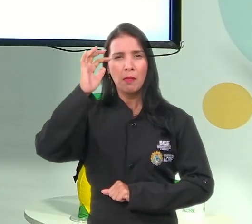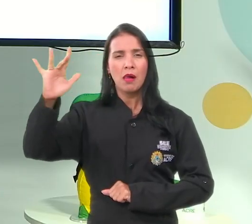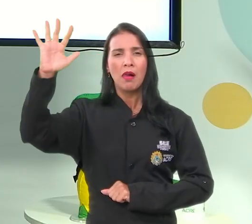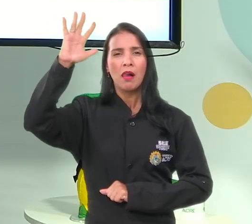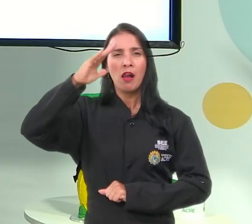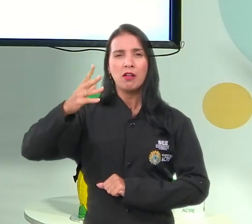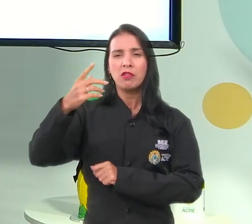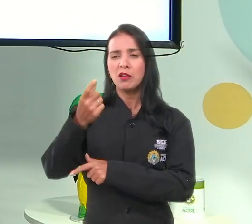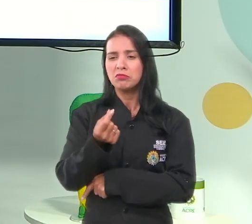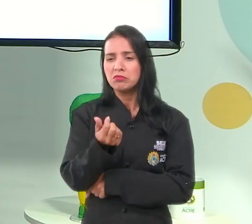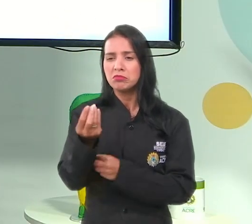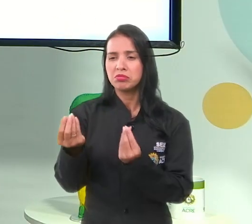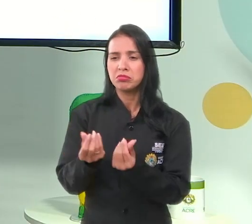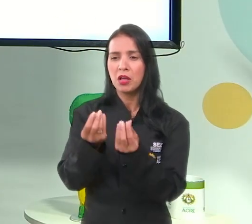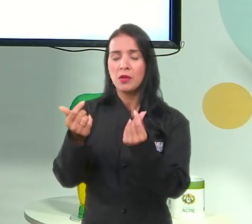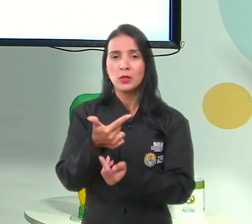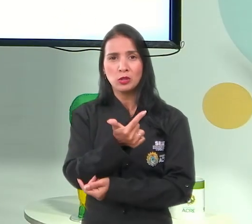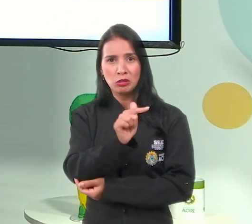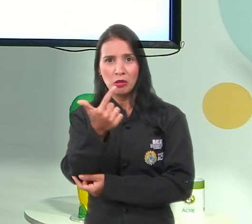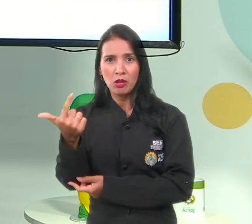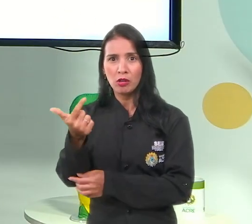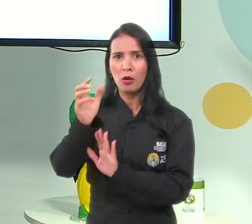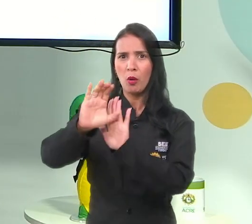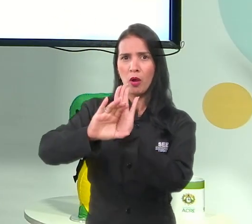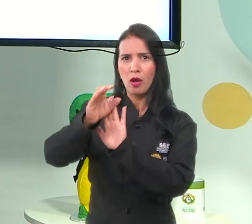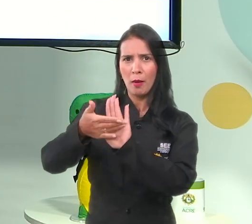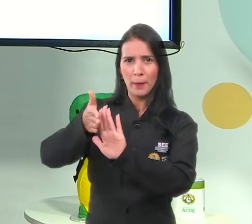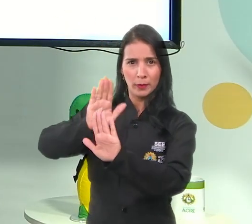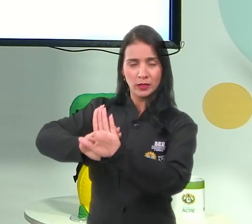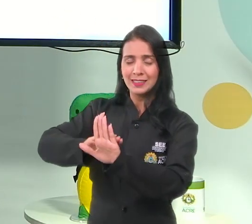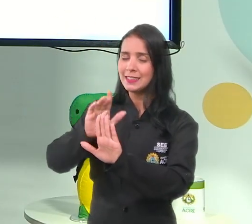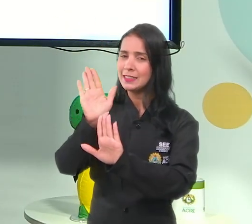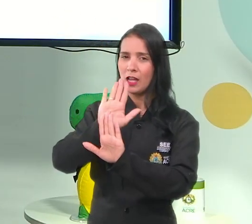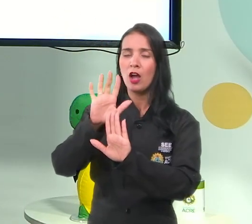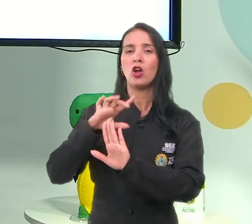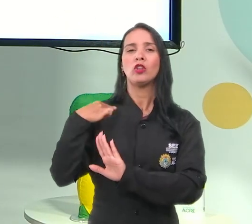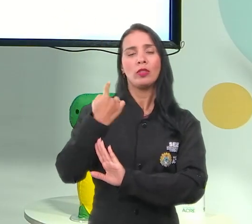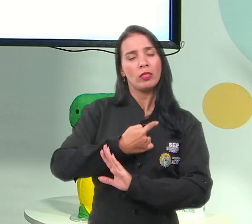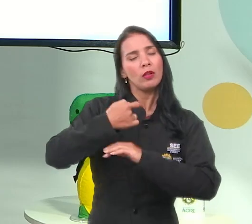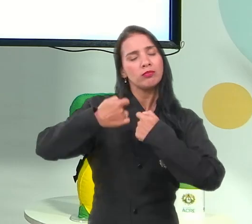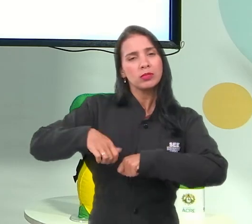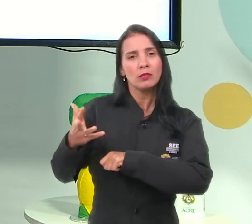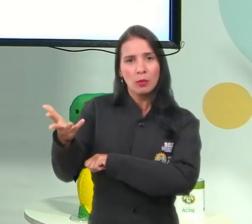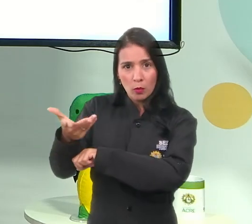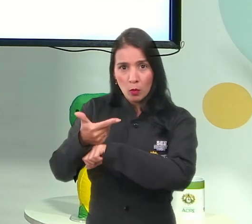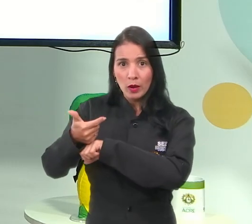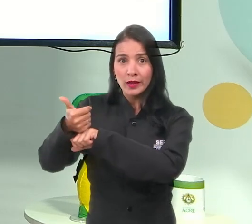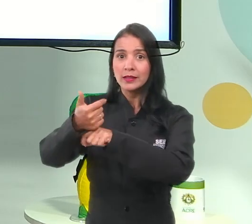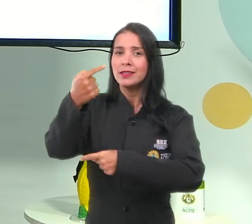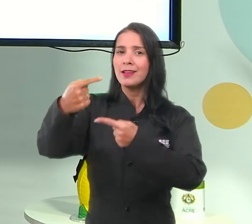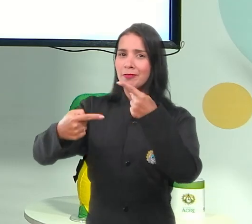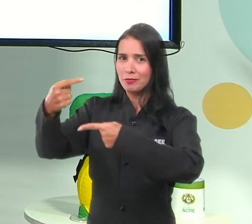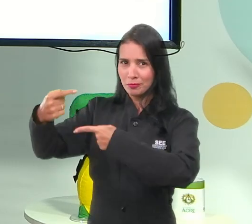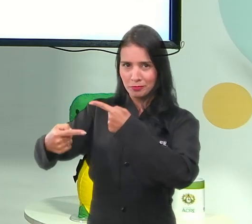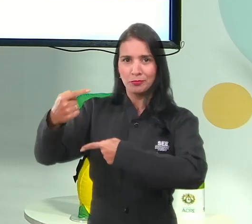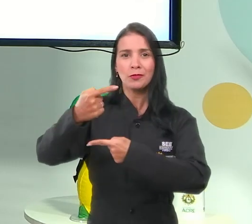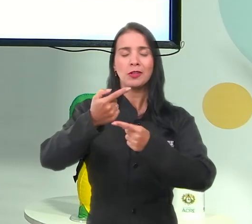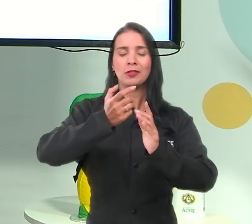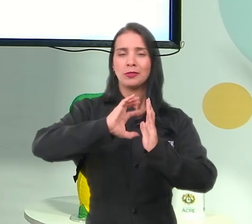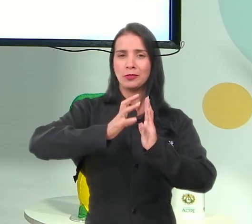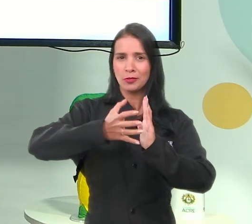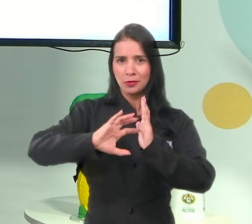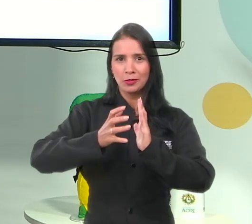vaga, supérflua. Então, precisamos de qualidade no debate político existente no nosso